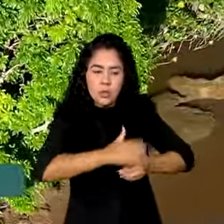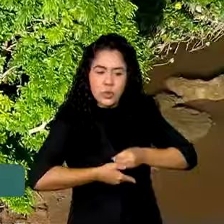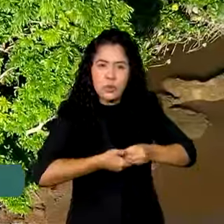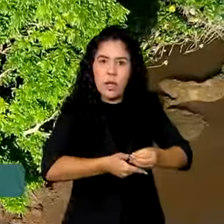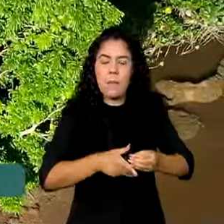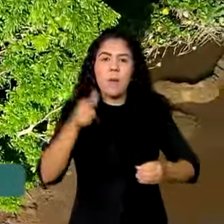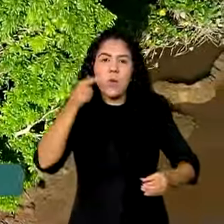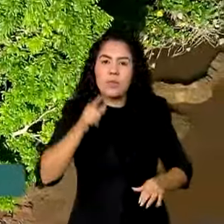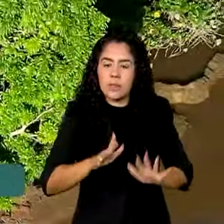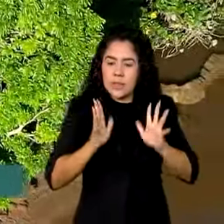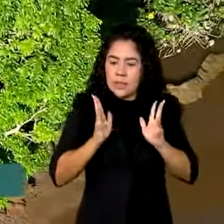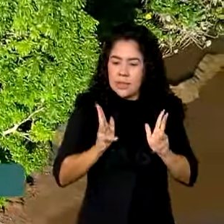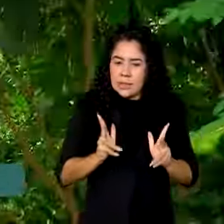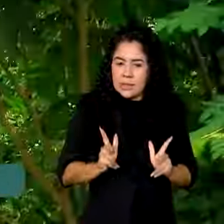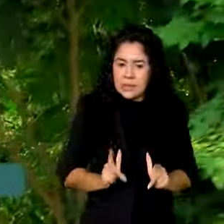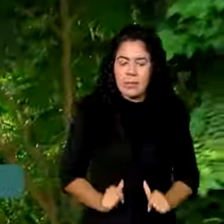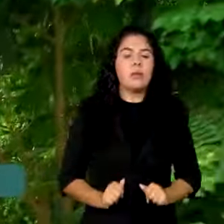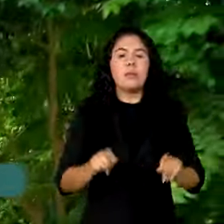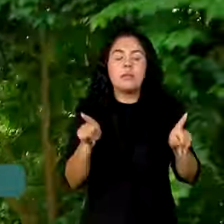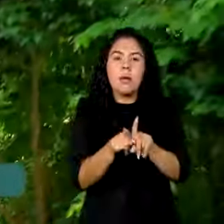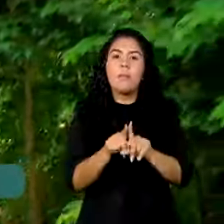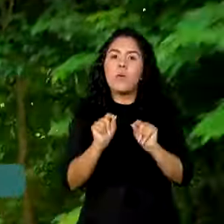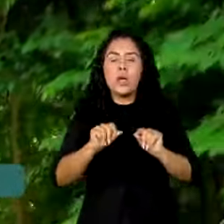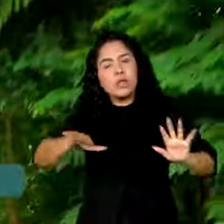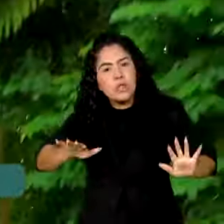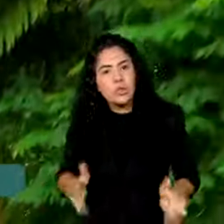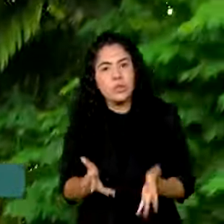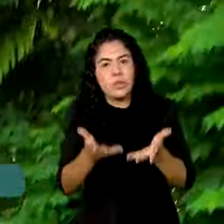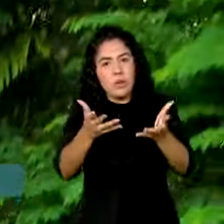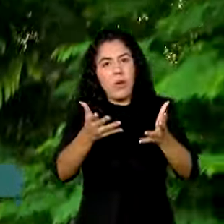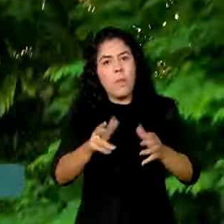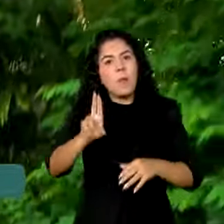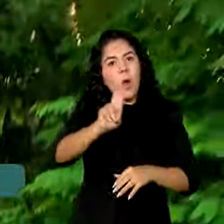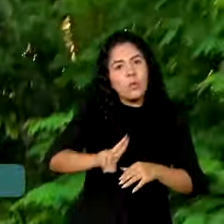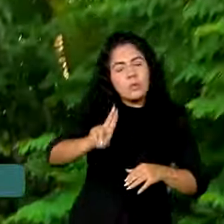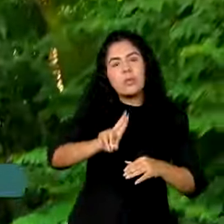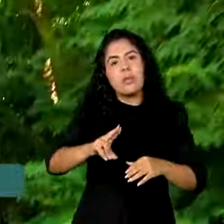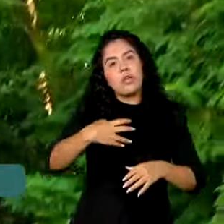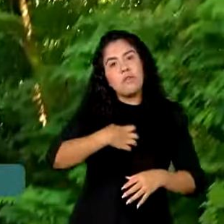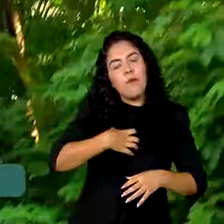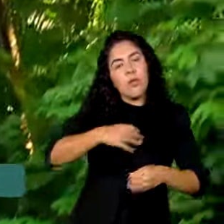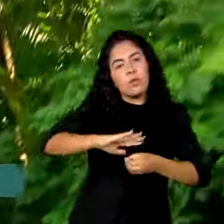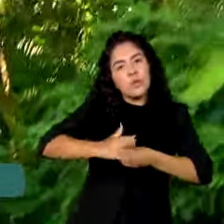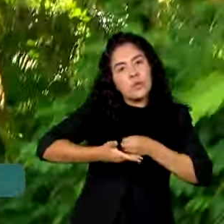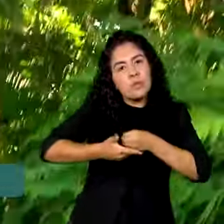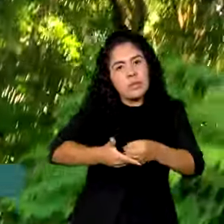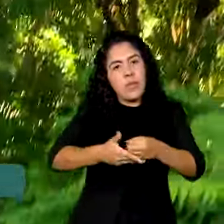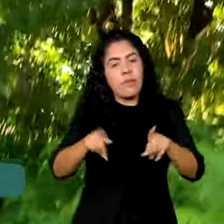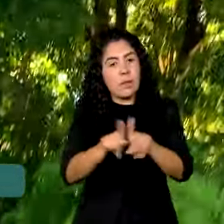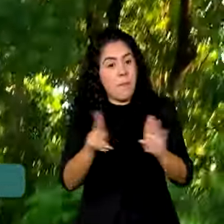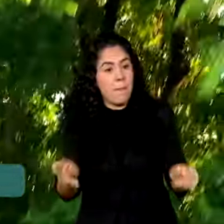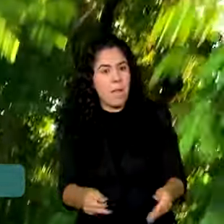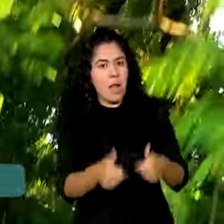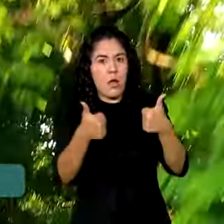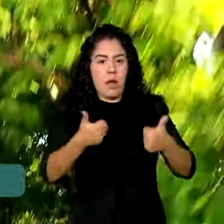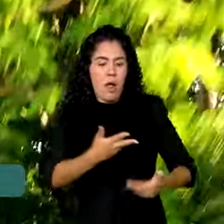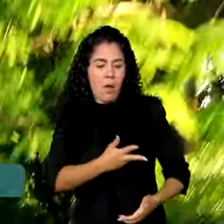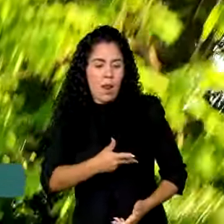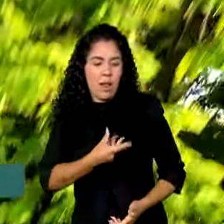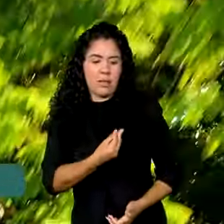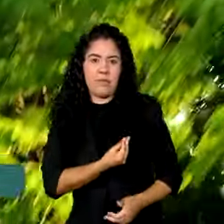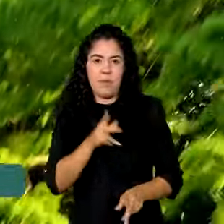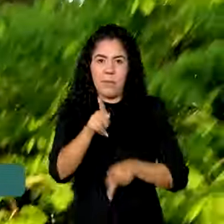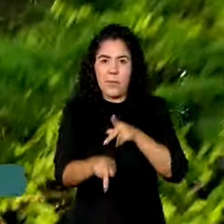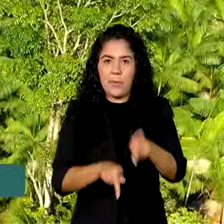nossa economia além de incentivar o Uso Sustentável dos recursos e melhorar a qualidade de vida da população a